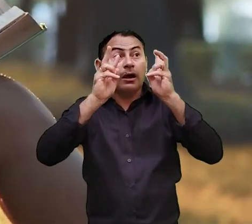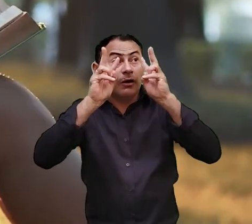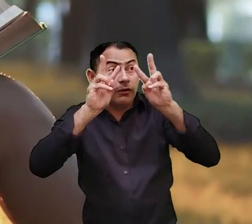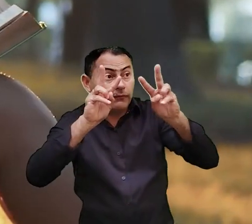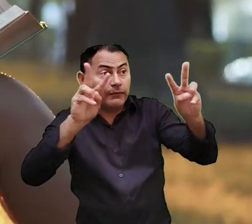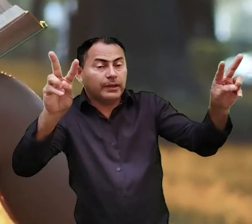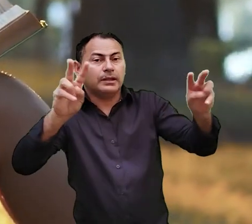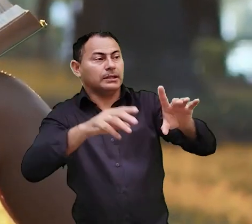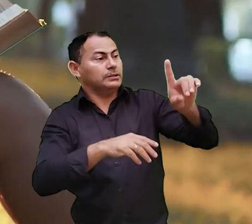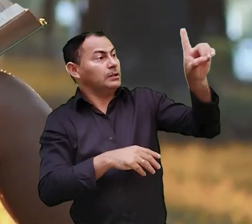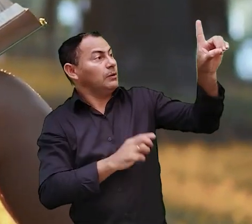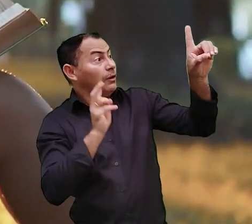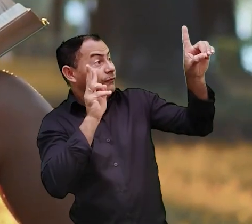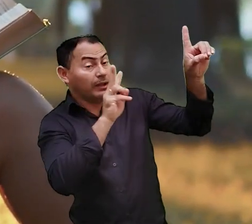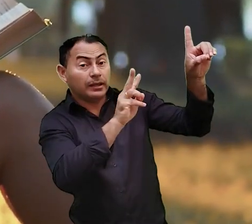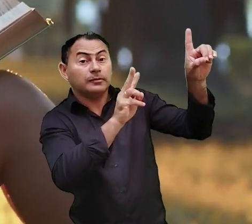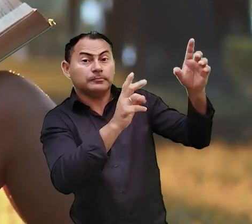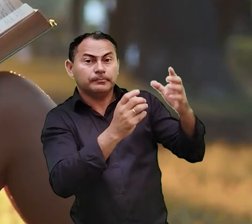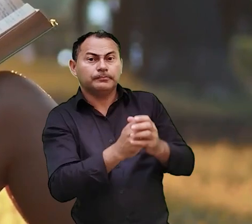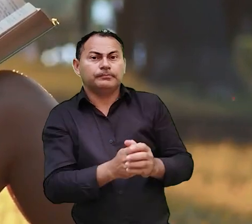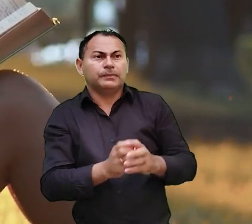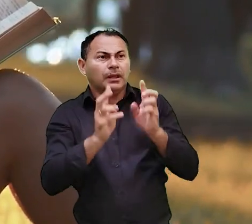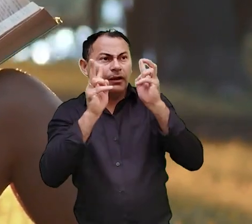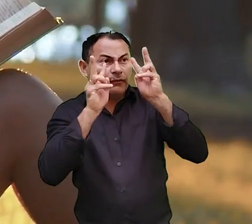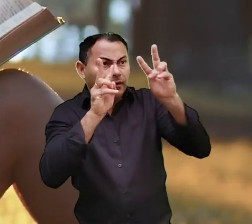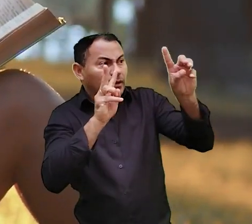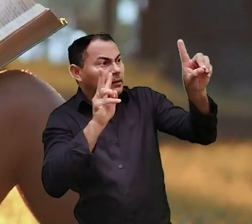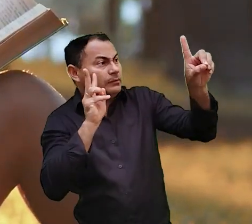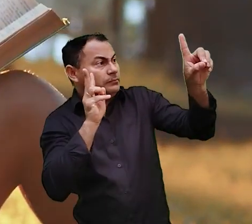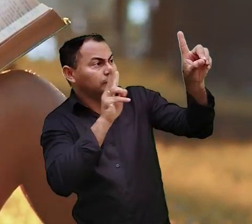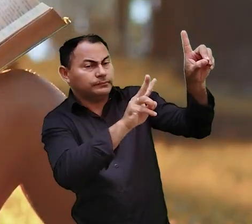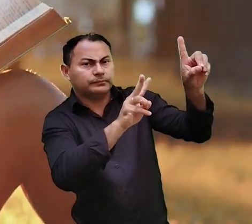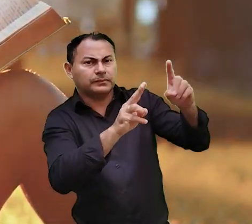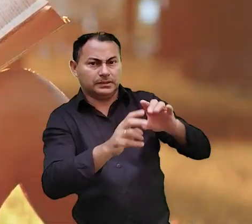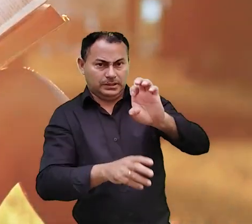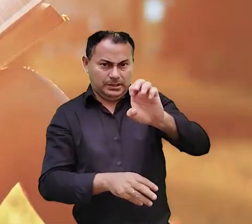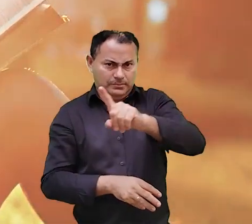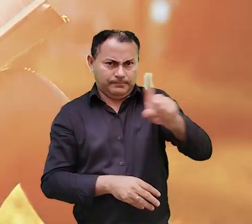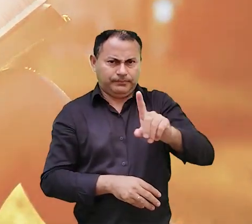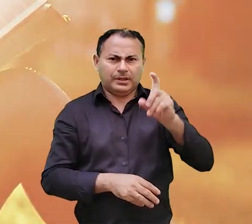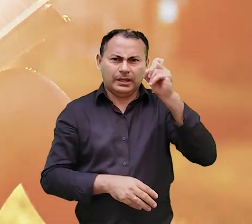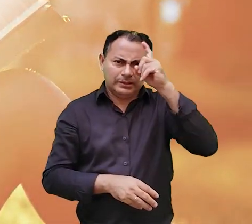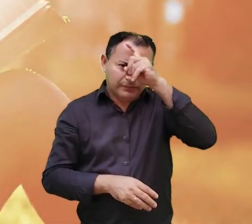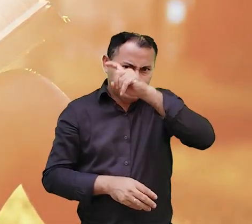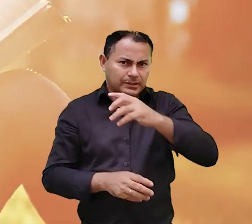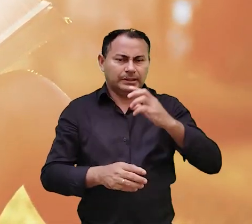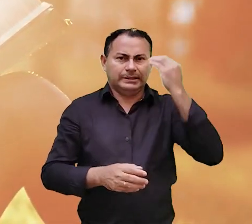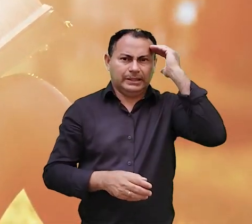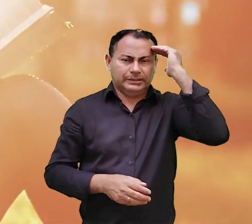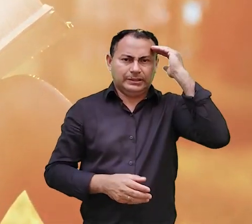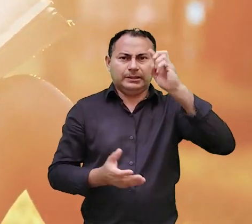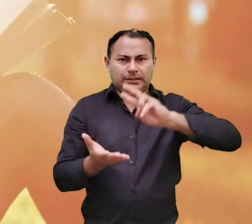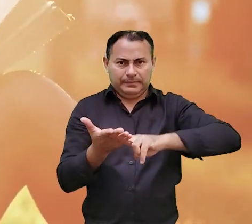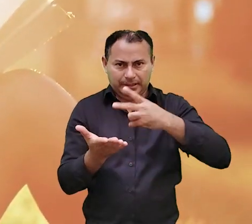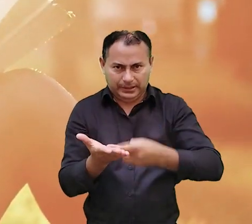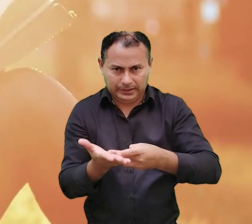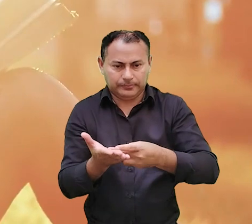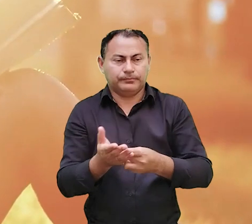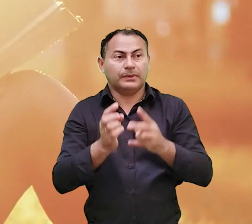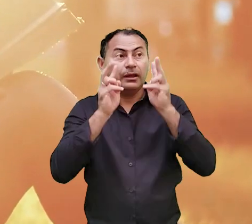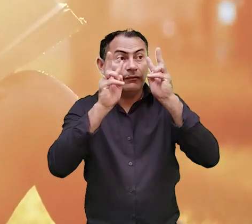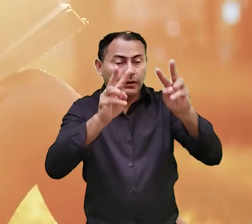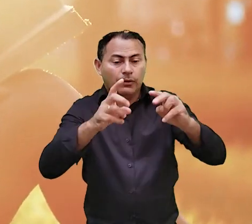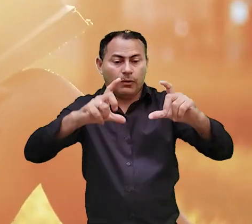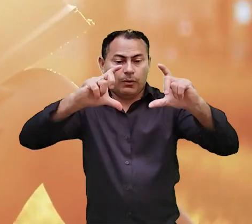céus e eu tive visões de Deus. Essas visões de Ezequiel são muito difíceis de serem